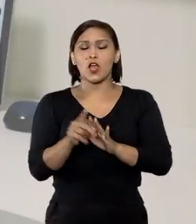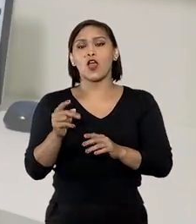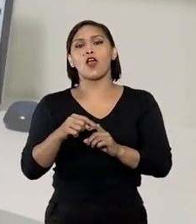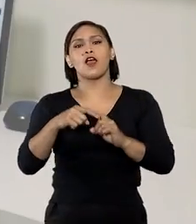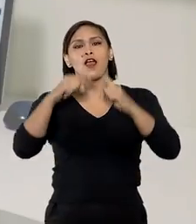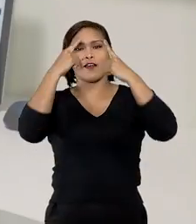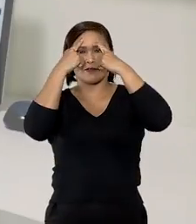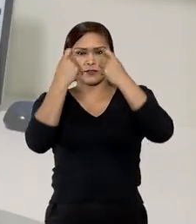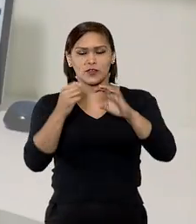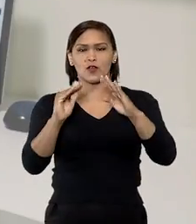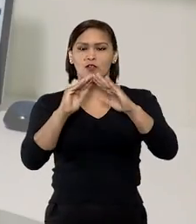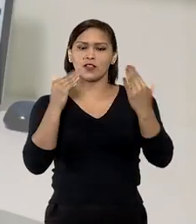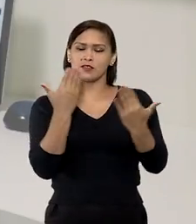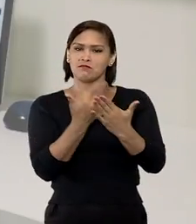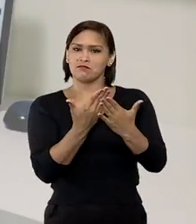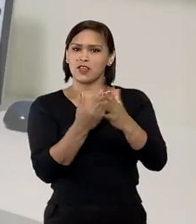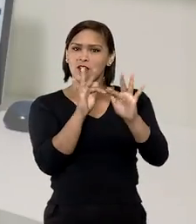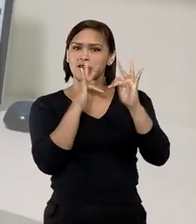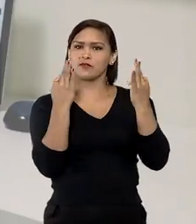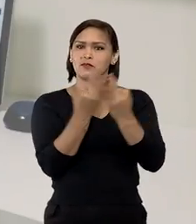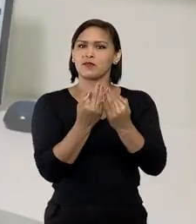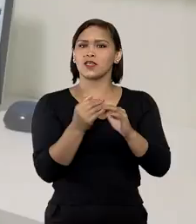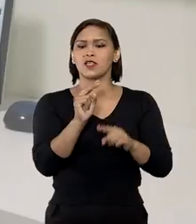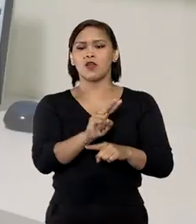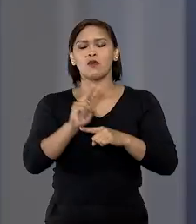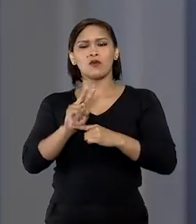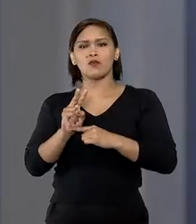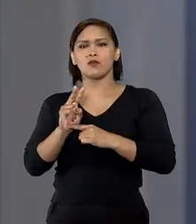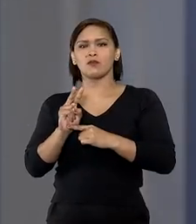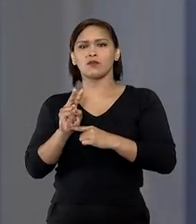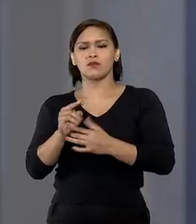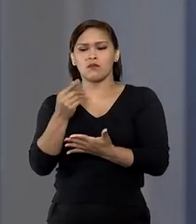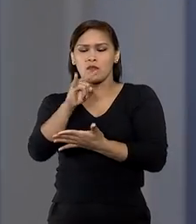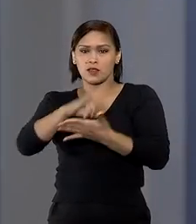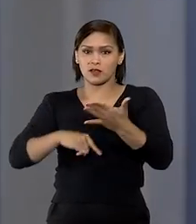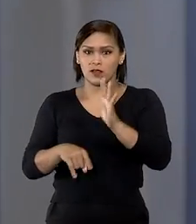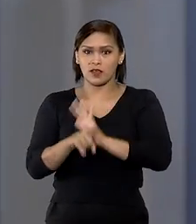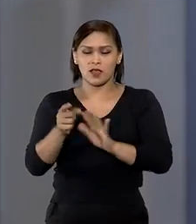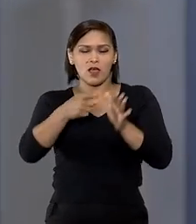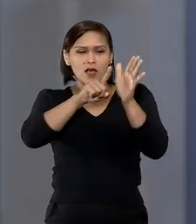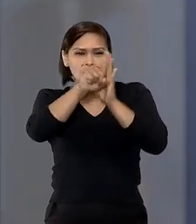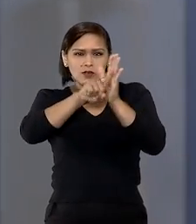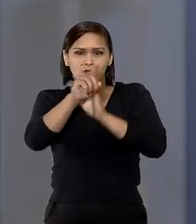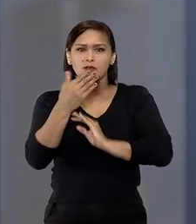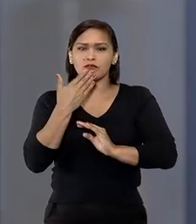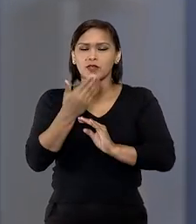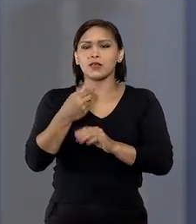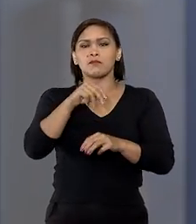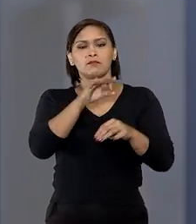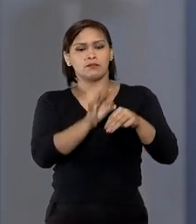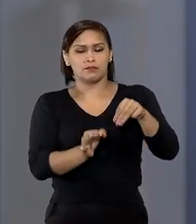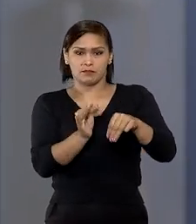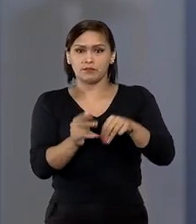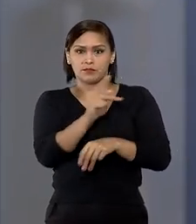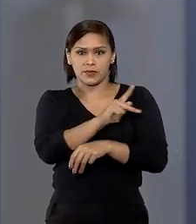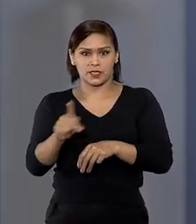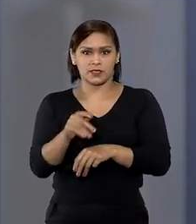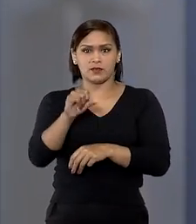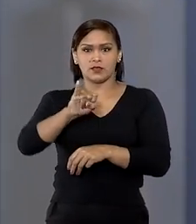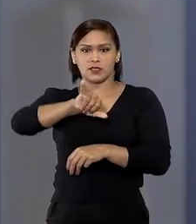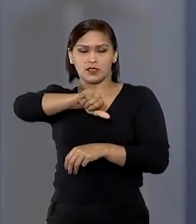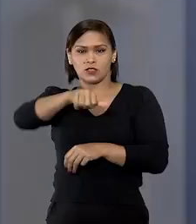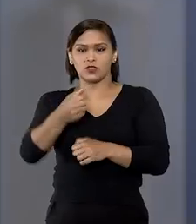caso de violência doméstica sem o descumprimento de medida protetiva ao analisar o pedido o presidente do STJ Ministro Humberto